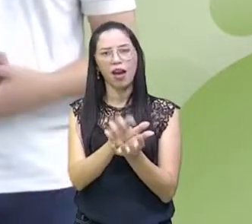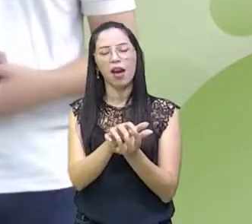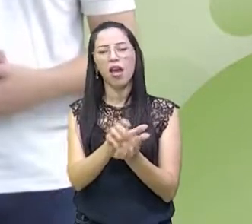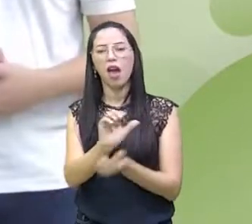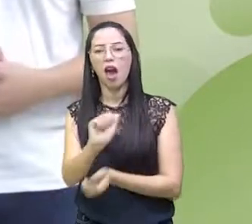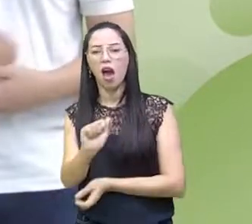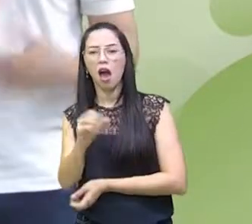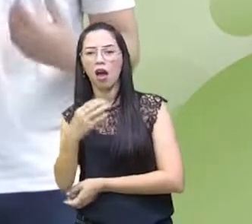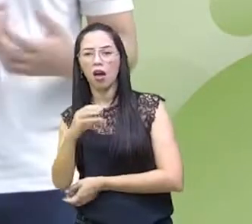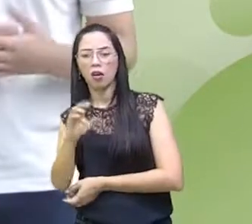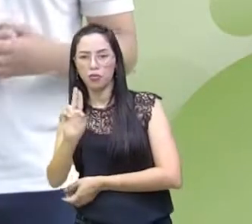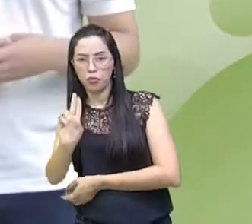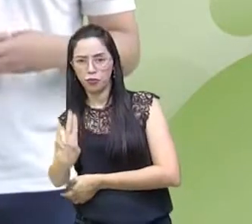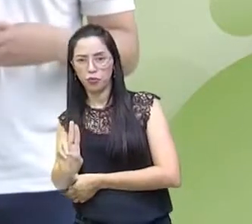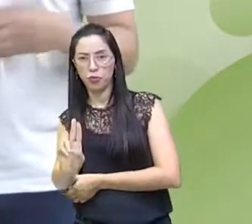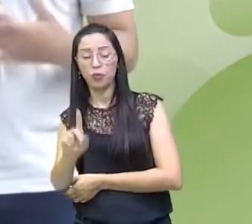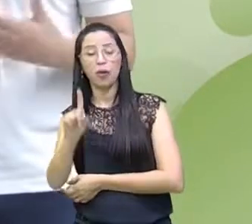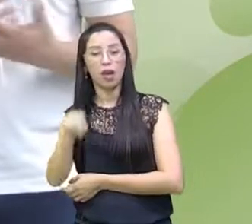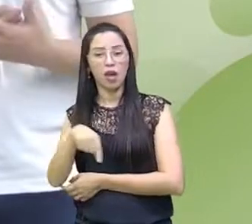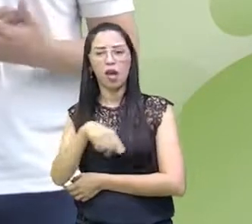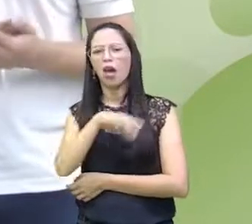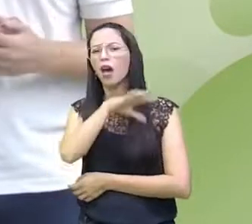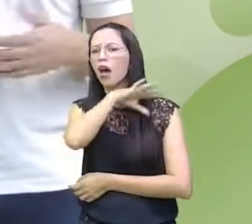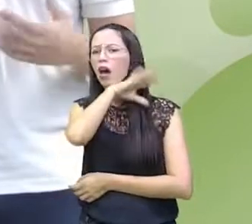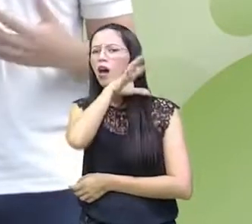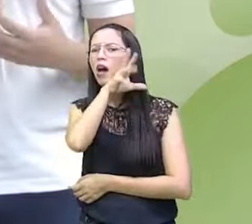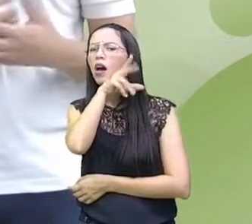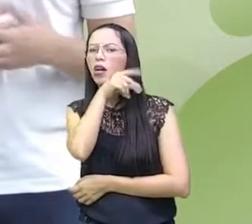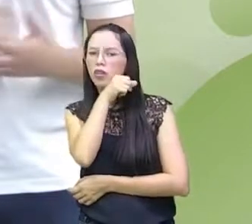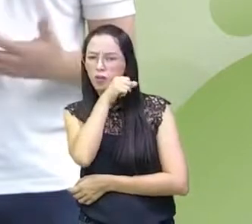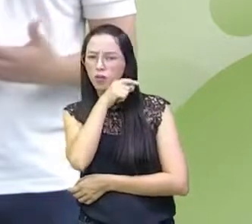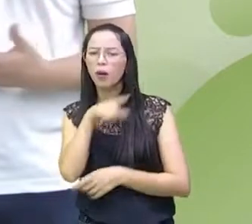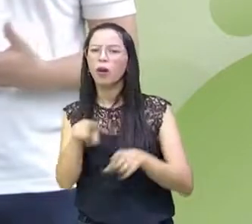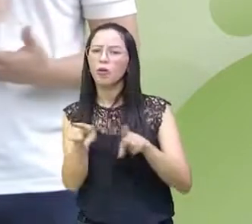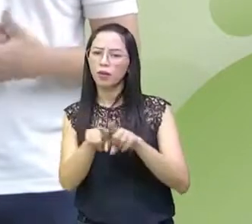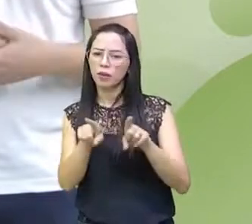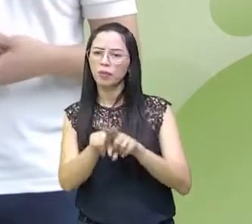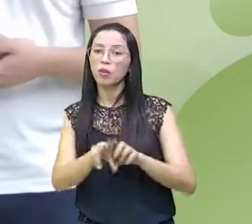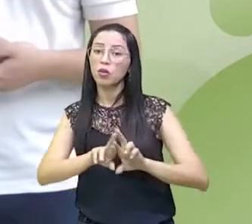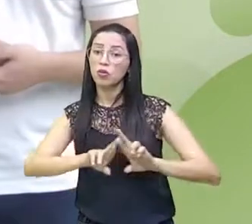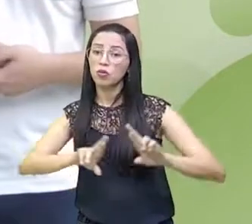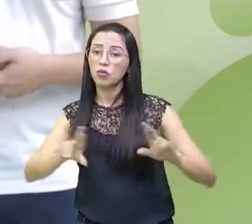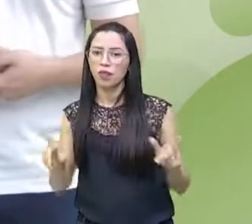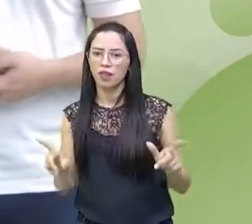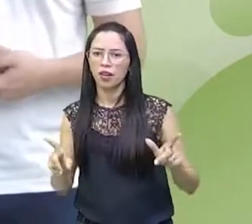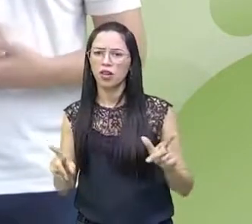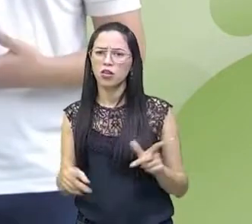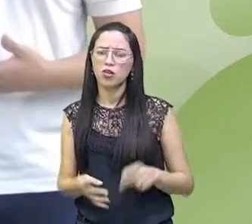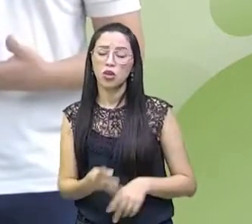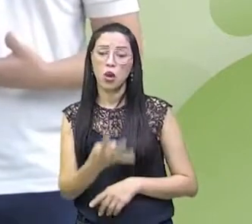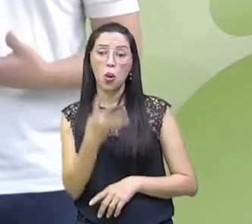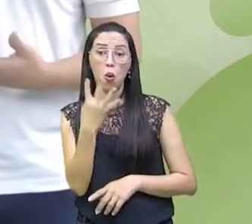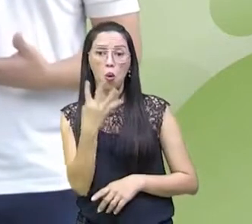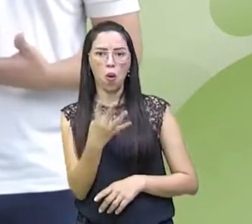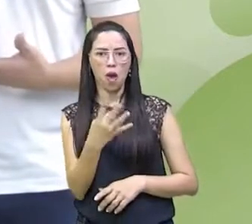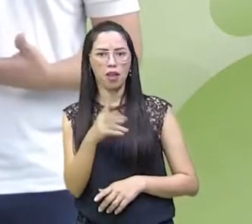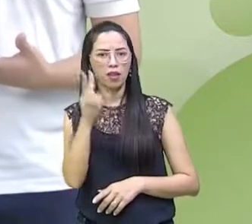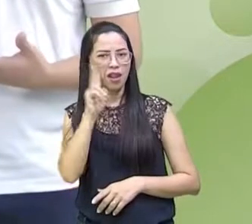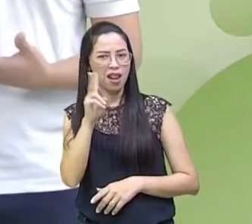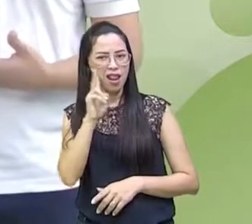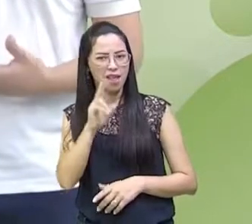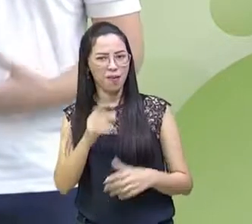que existe um coração diferenciado por conta das cavidades, que possui 4 cavidades. Como vocês podem ver,